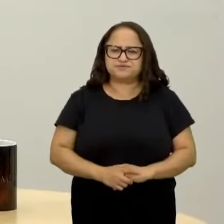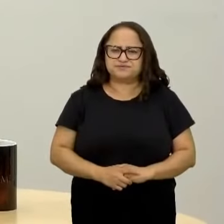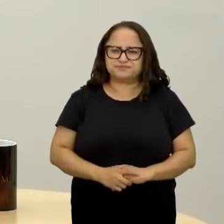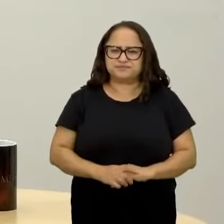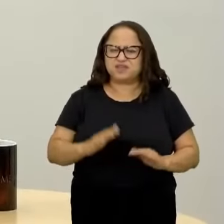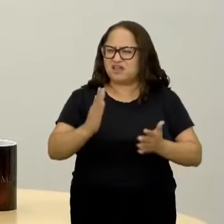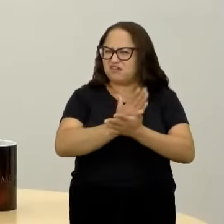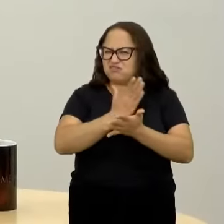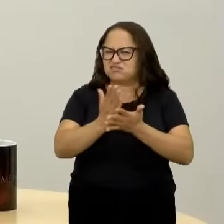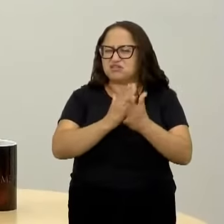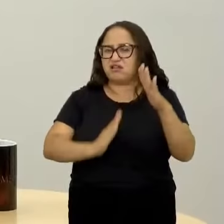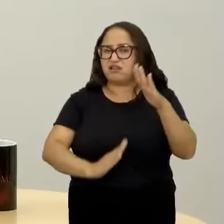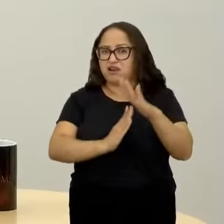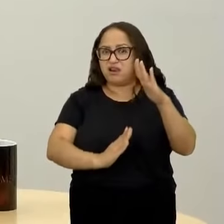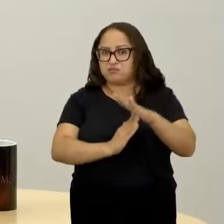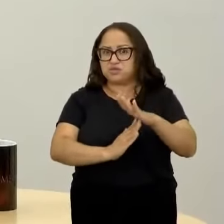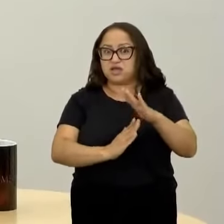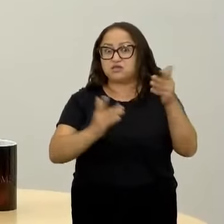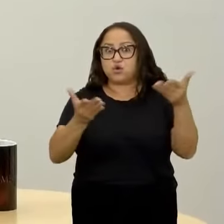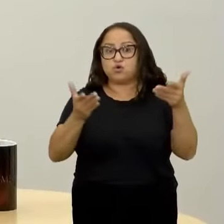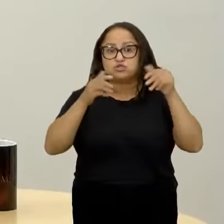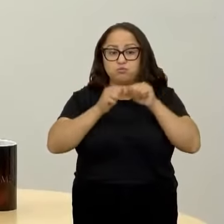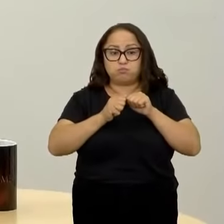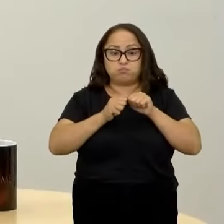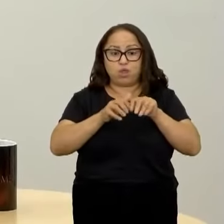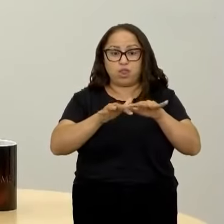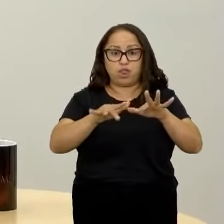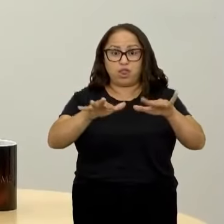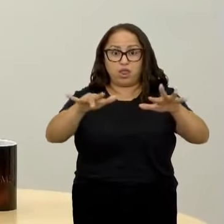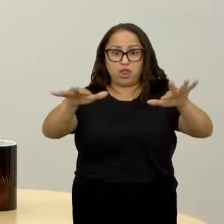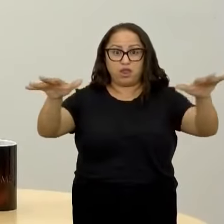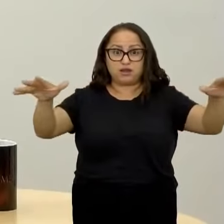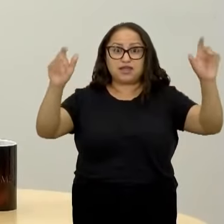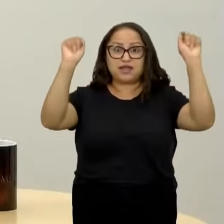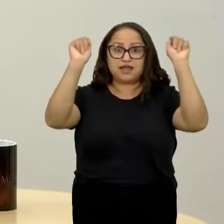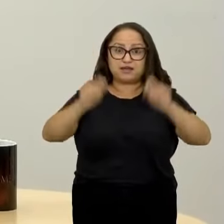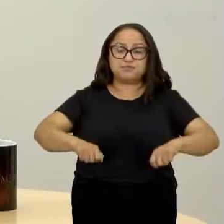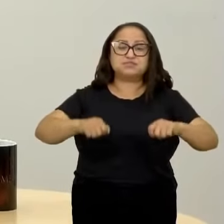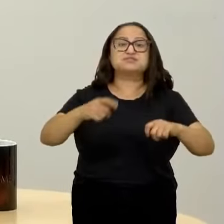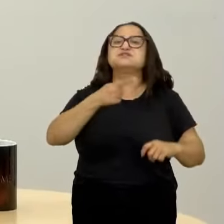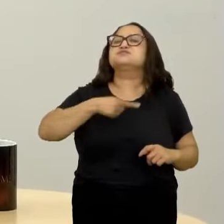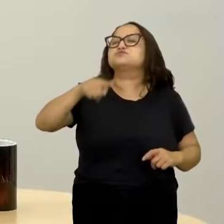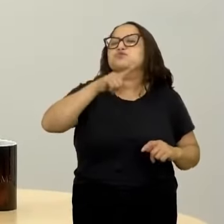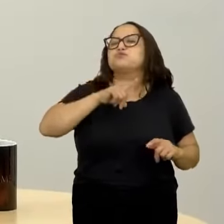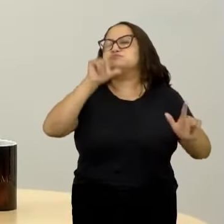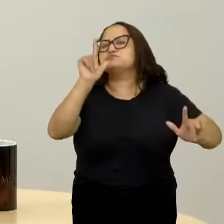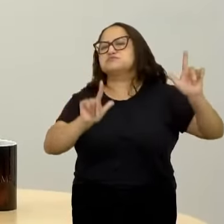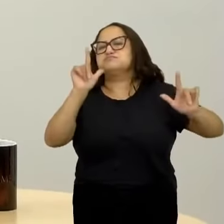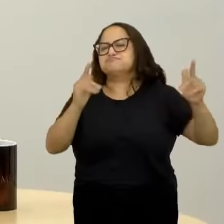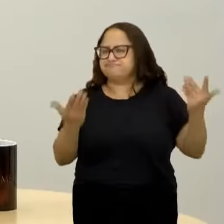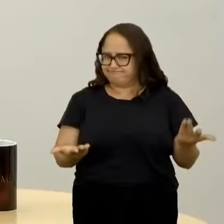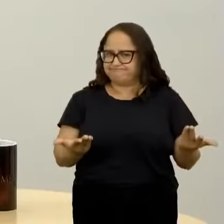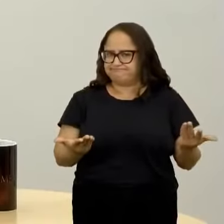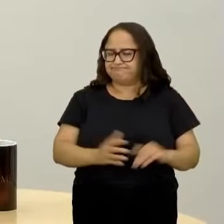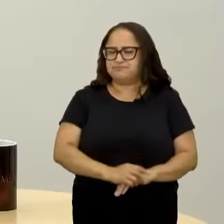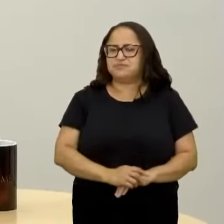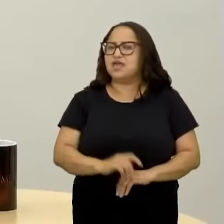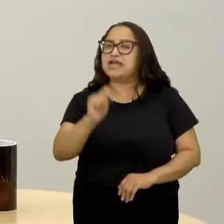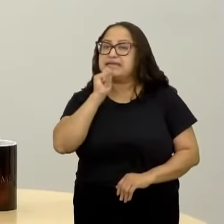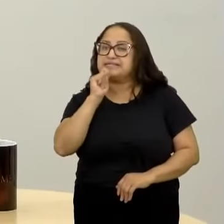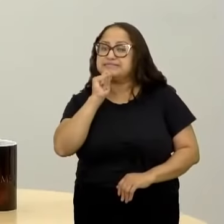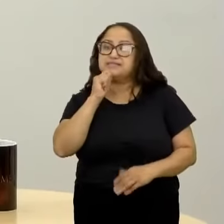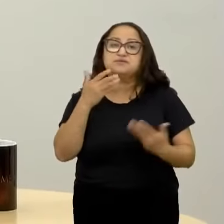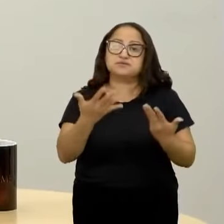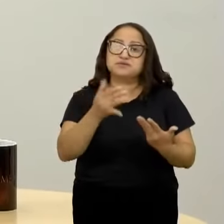alguma coisa muito limitadas hoje eu tenho uma expansão de possibilidades né de e de forma de assistir à TV então aí você tem por exemplo